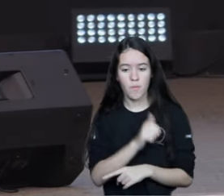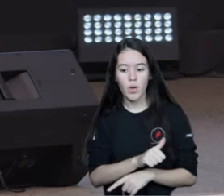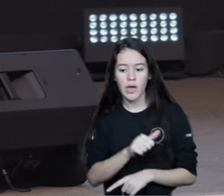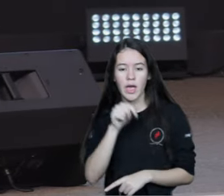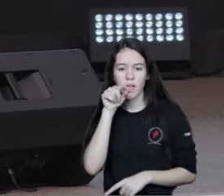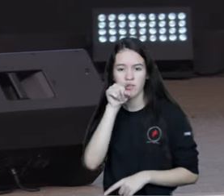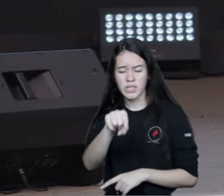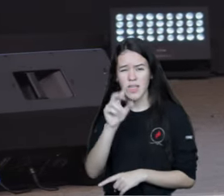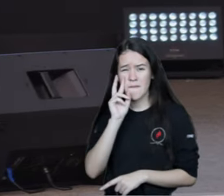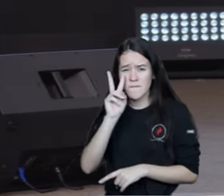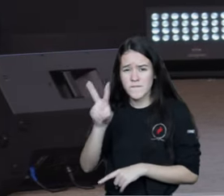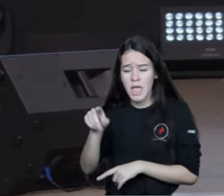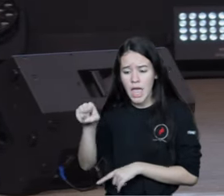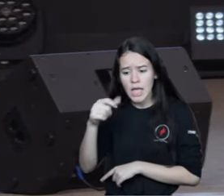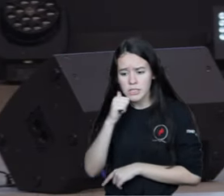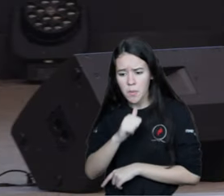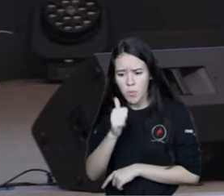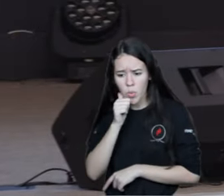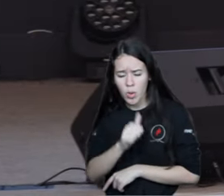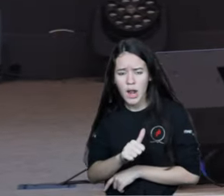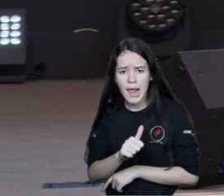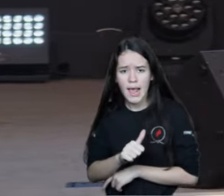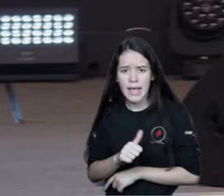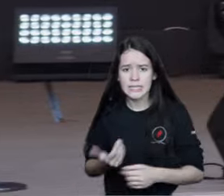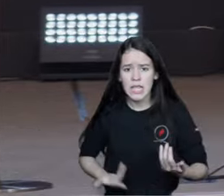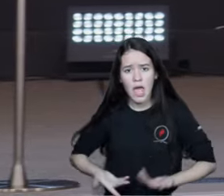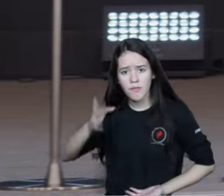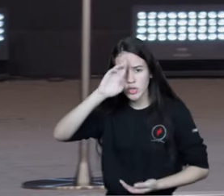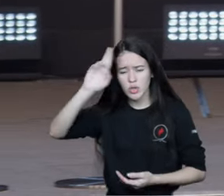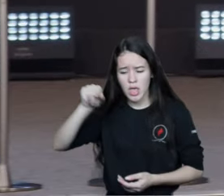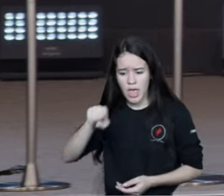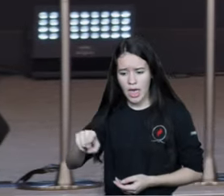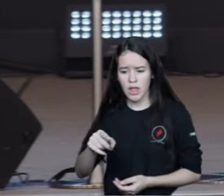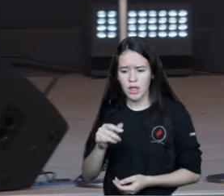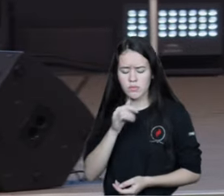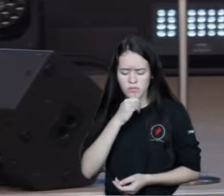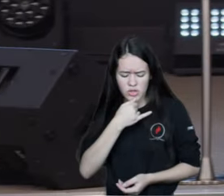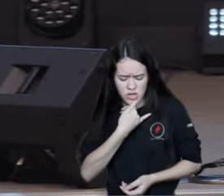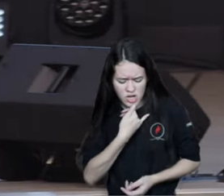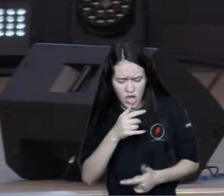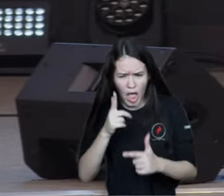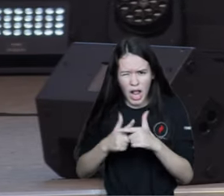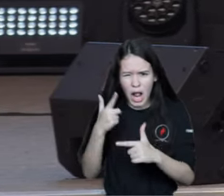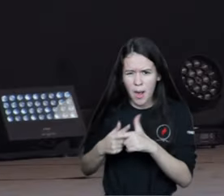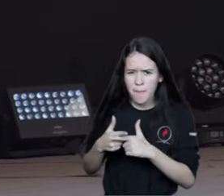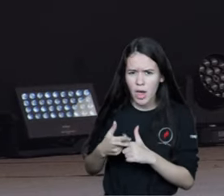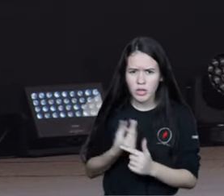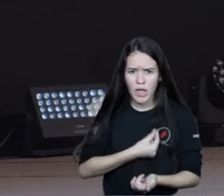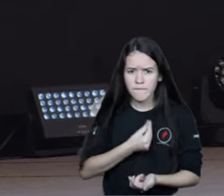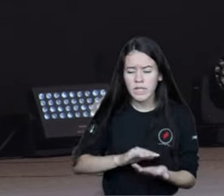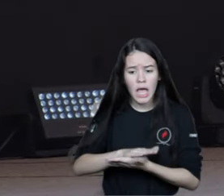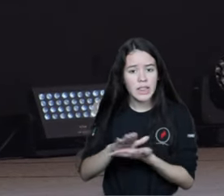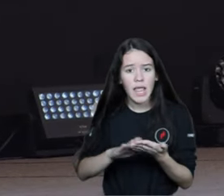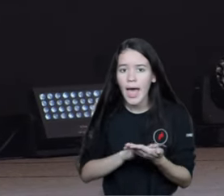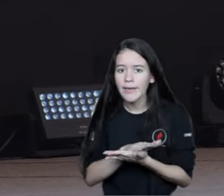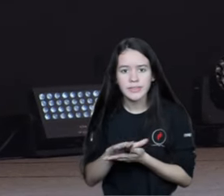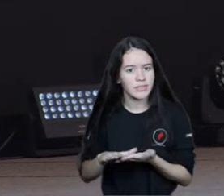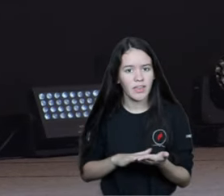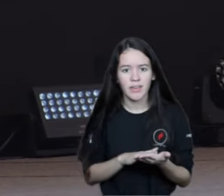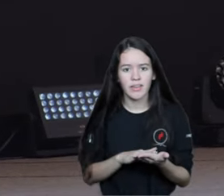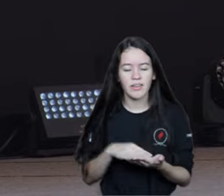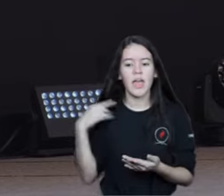vai encontrar essa serva do senhor de cara baixa reclamando da vida você não vai encontrar